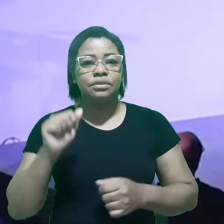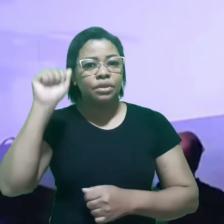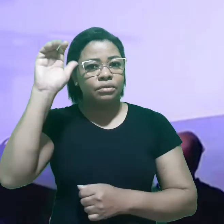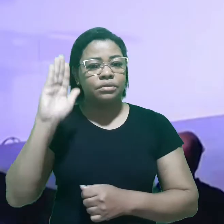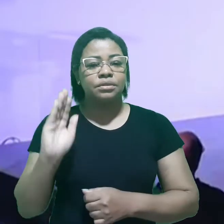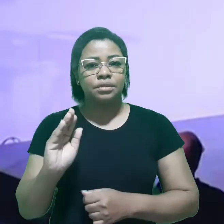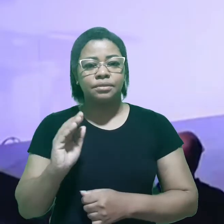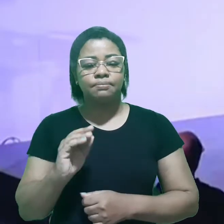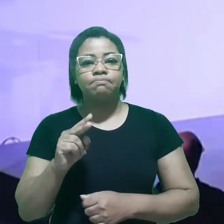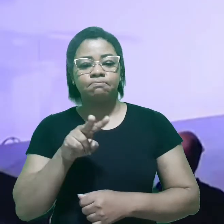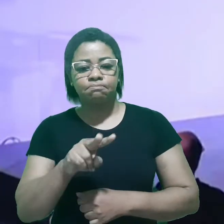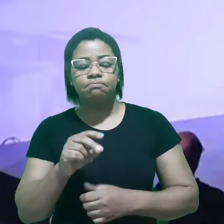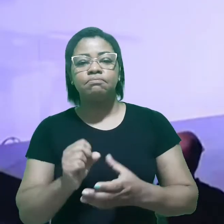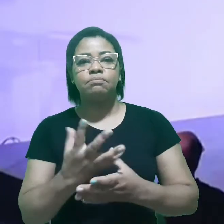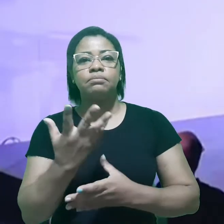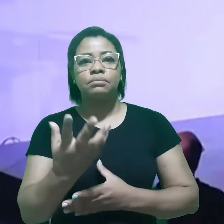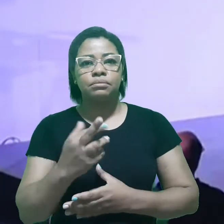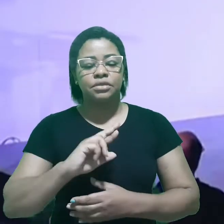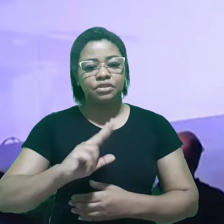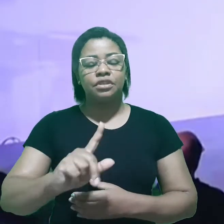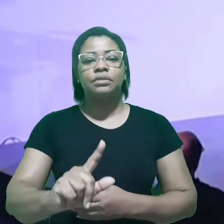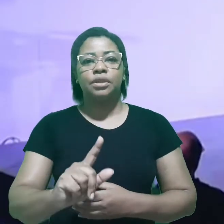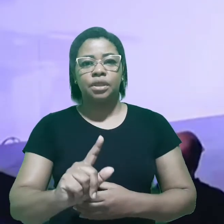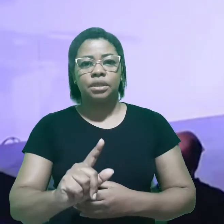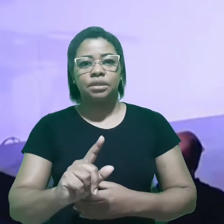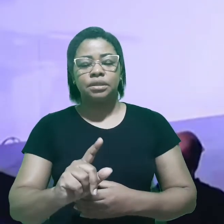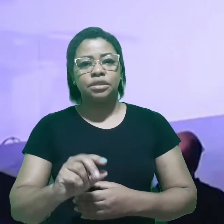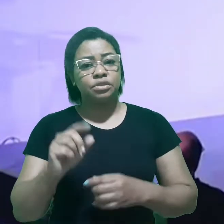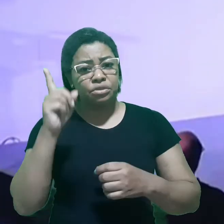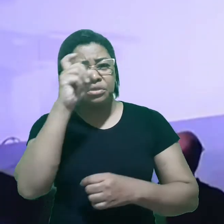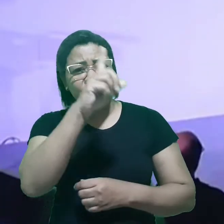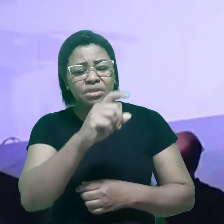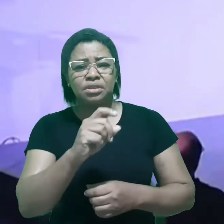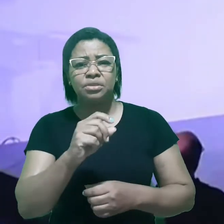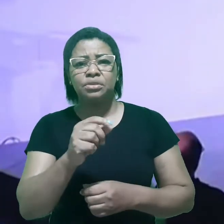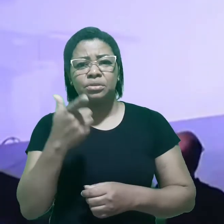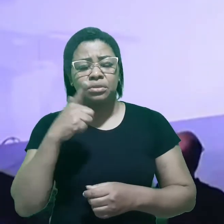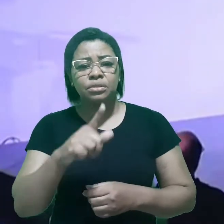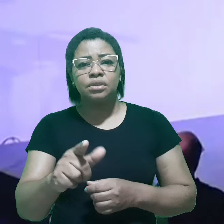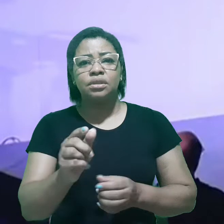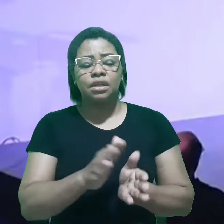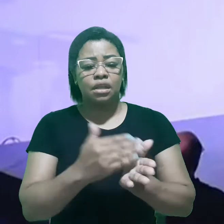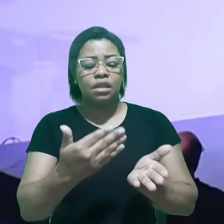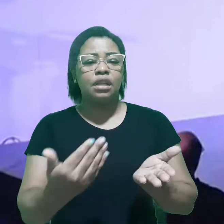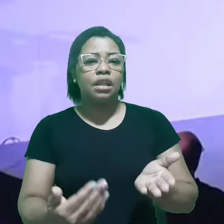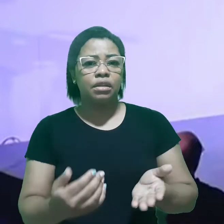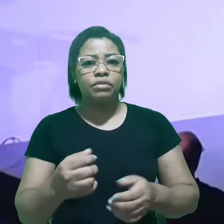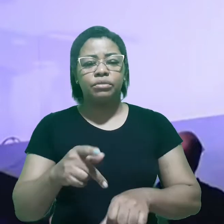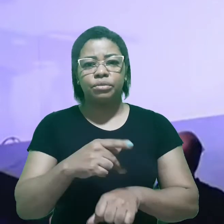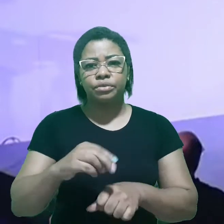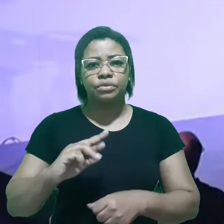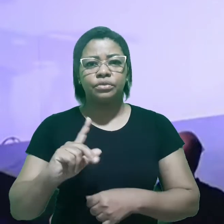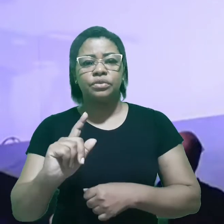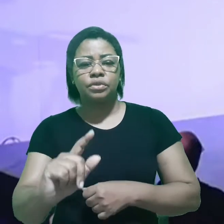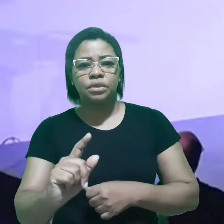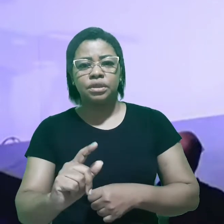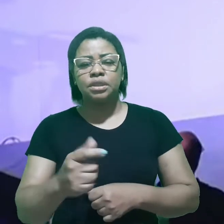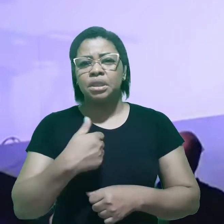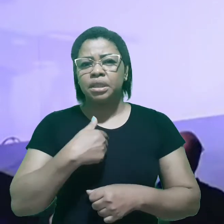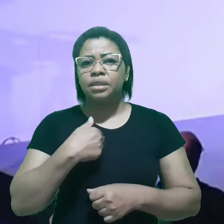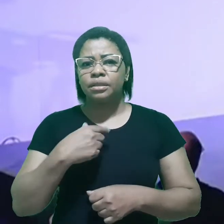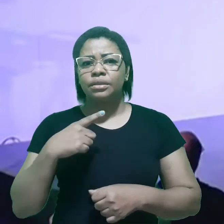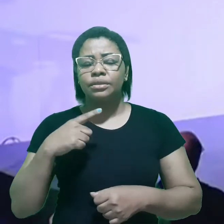os estrangeiros, mas devido a escritores como Chinua Achebe e Kamara Lai, eu passei por uma mudança mental em minha percepção